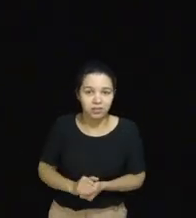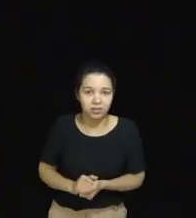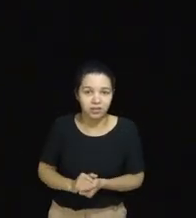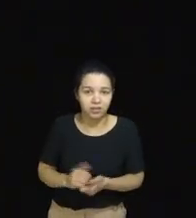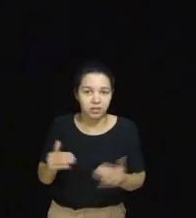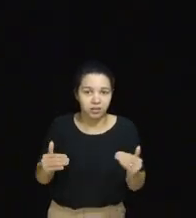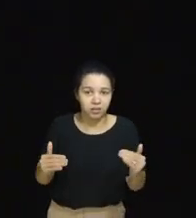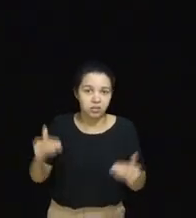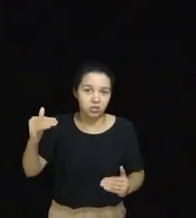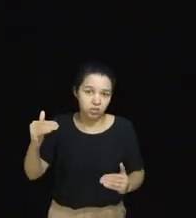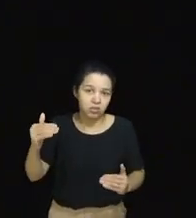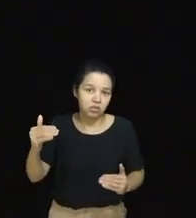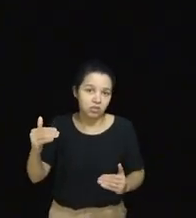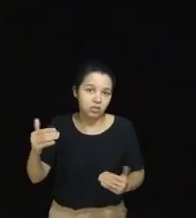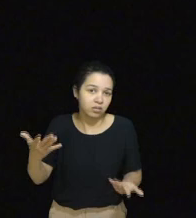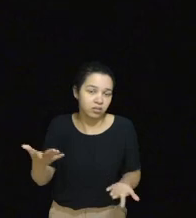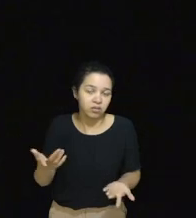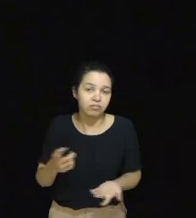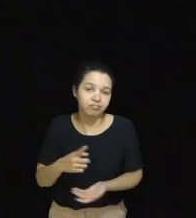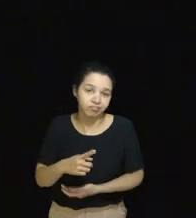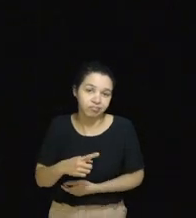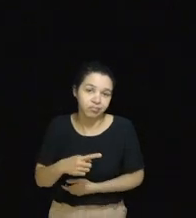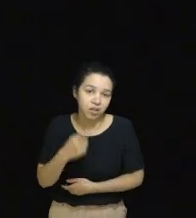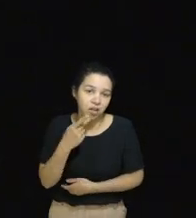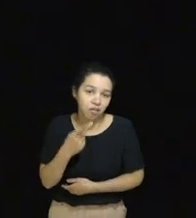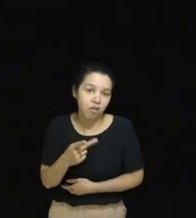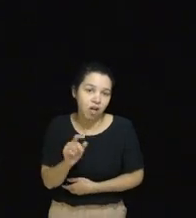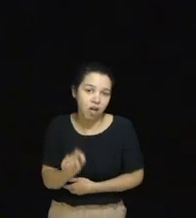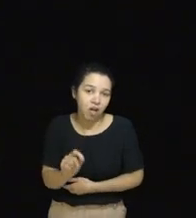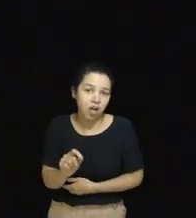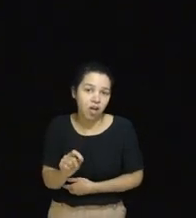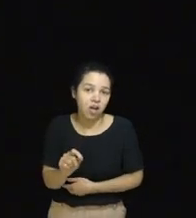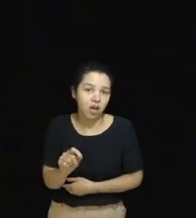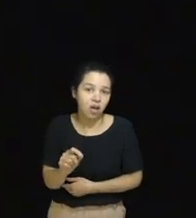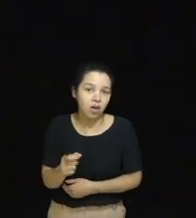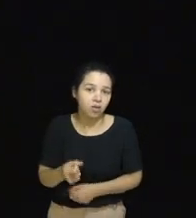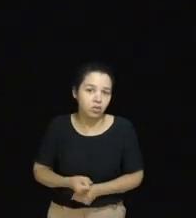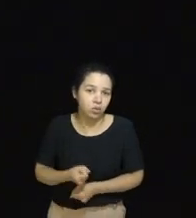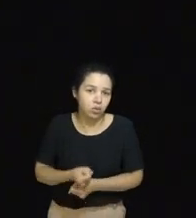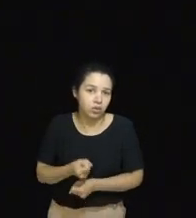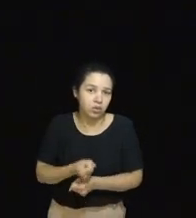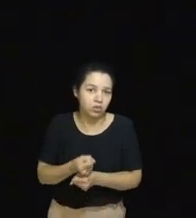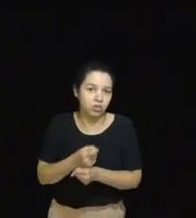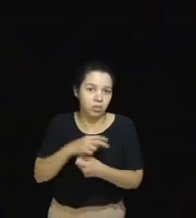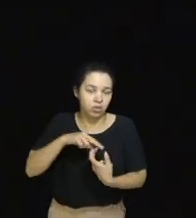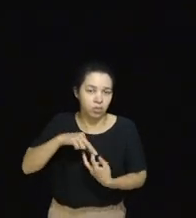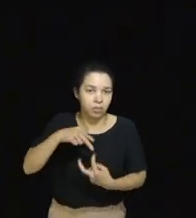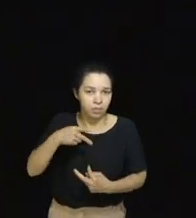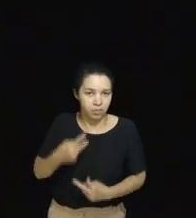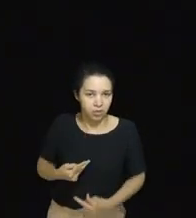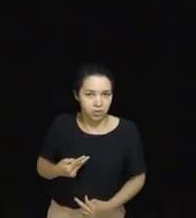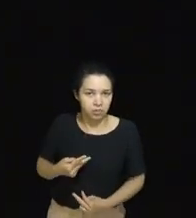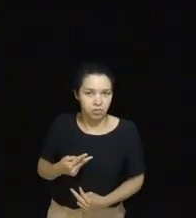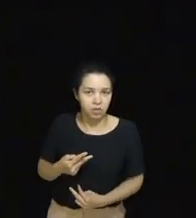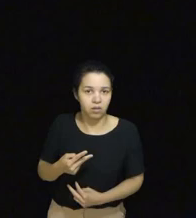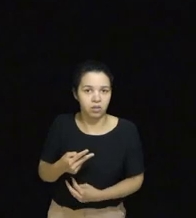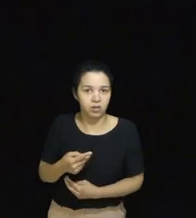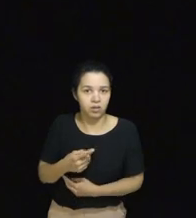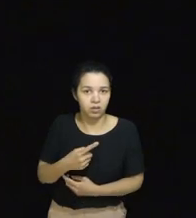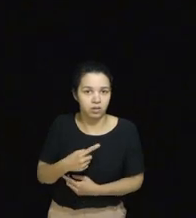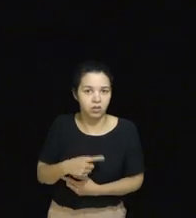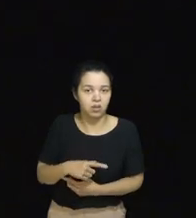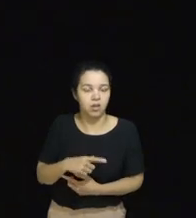injustas, talvez, né? Mas acho que o que elas querem dizer mesmo é essa questão de construto biológico mesmo, sabe? Das funções